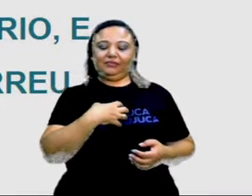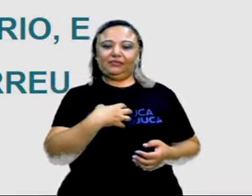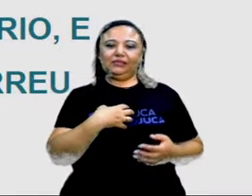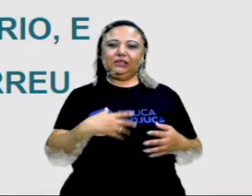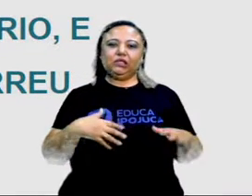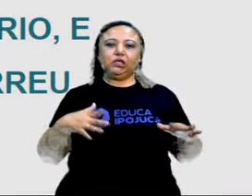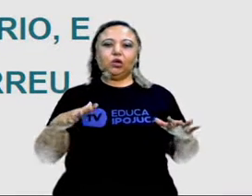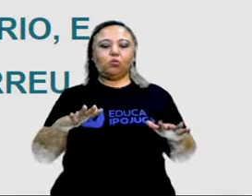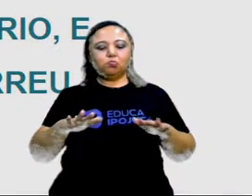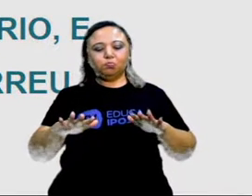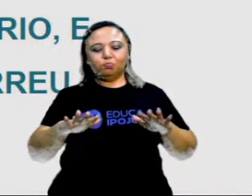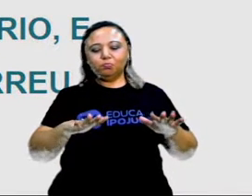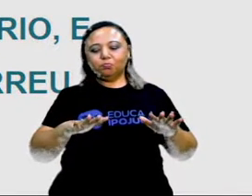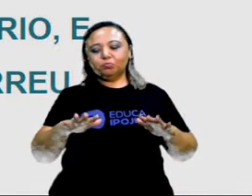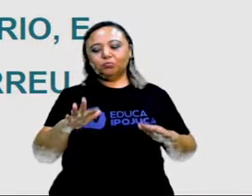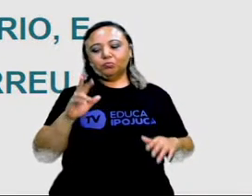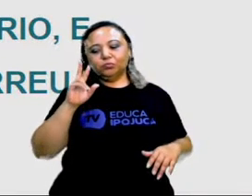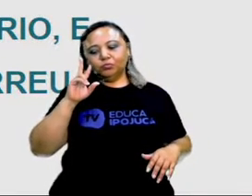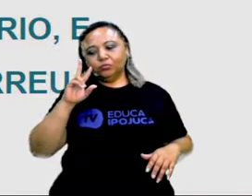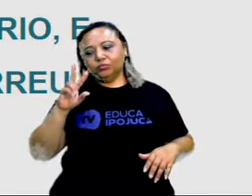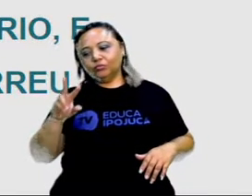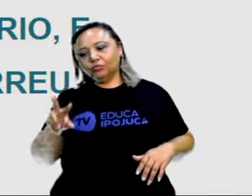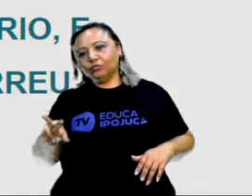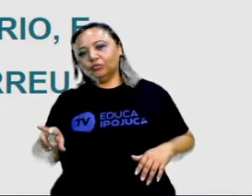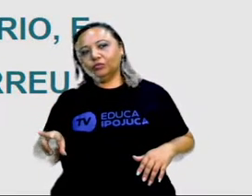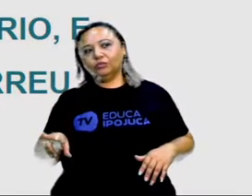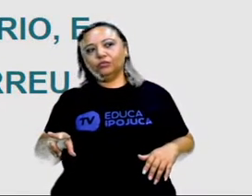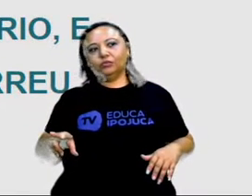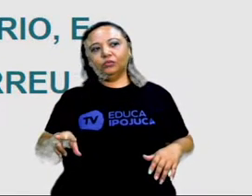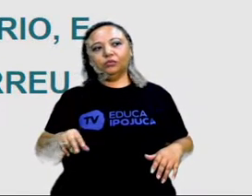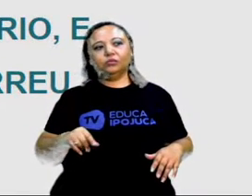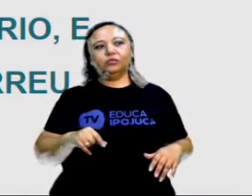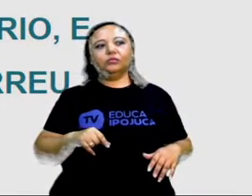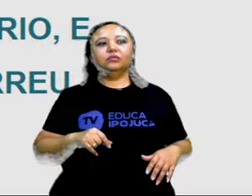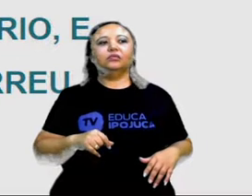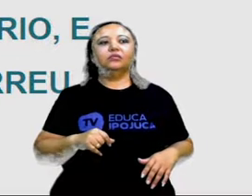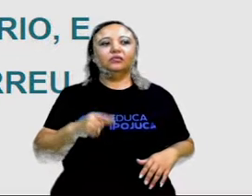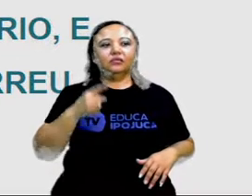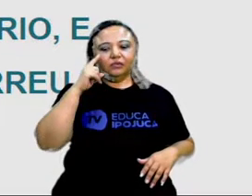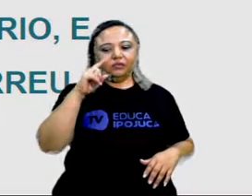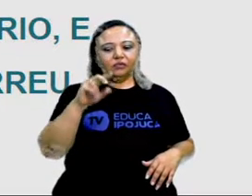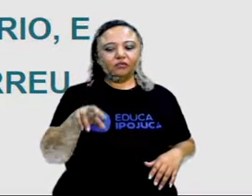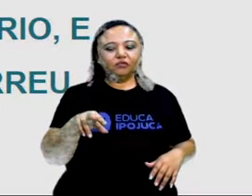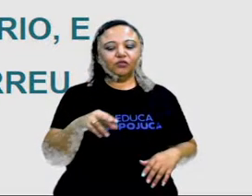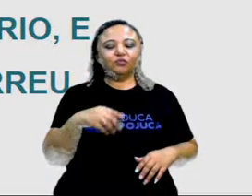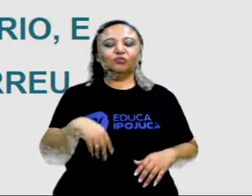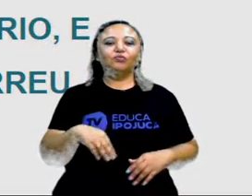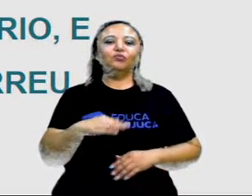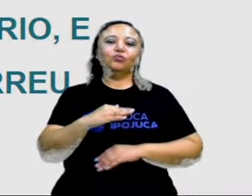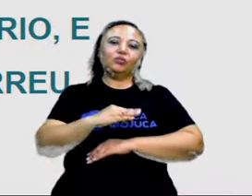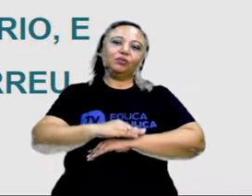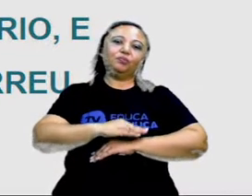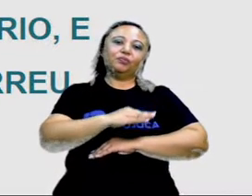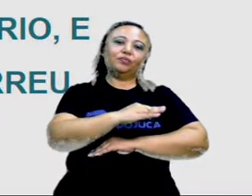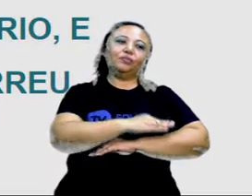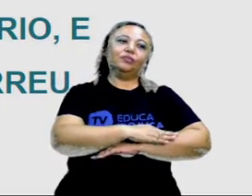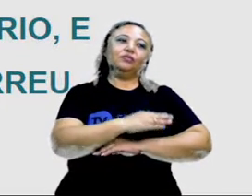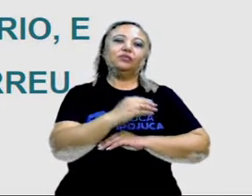Espiou dentro um instrumento e avistou o sapo,